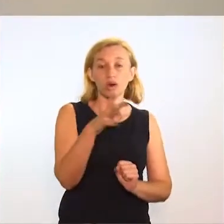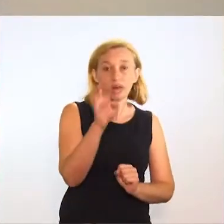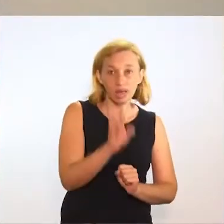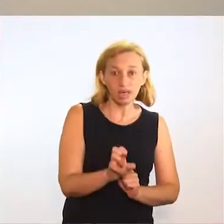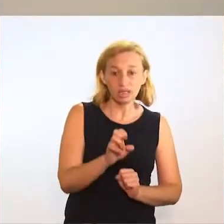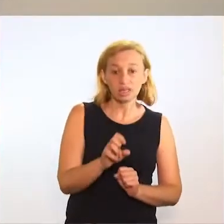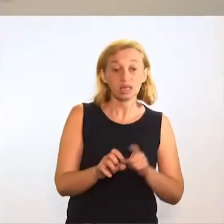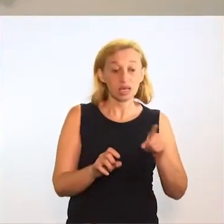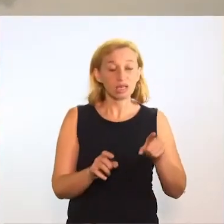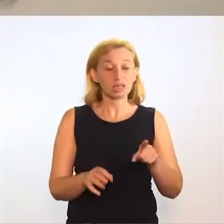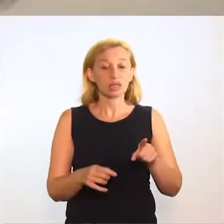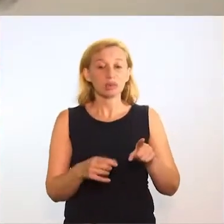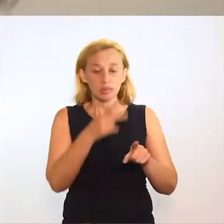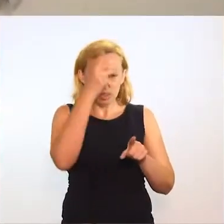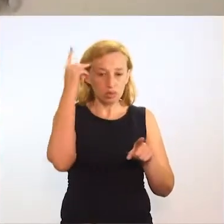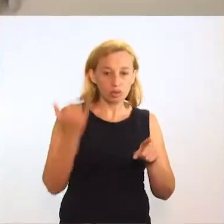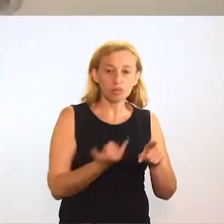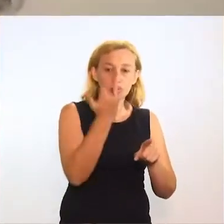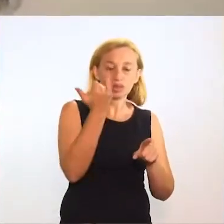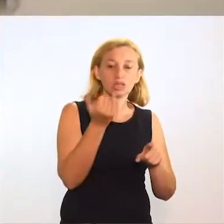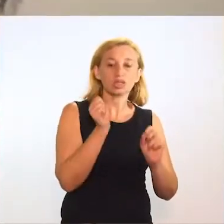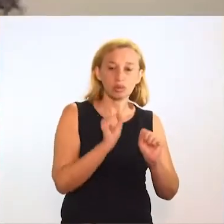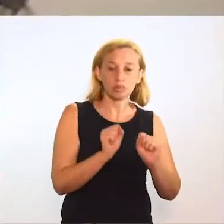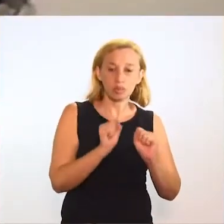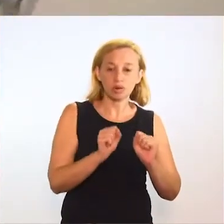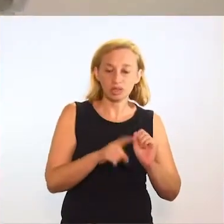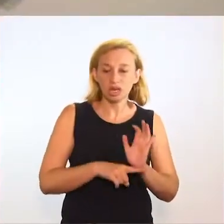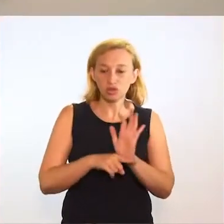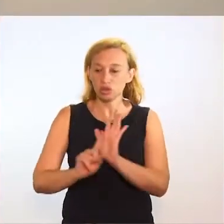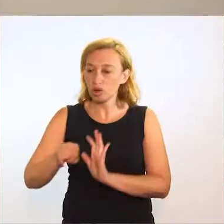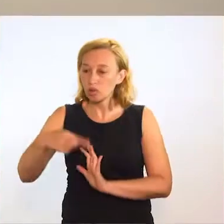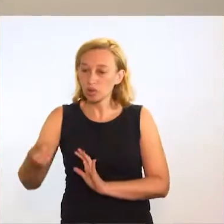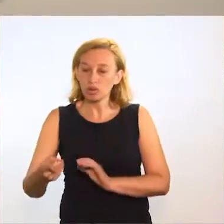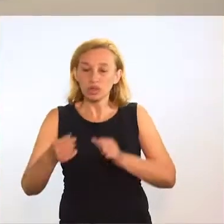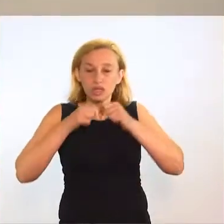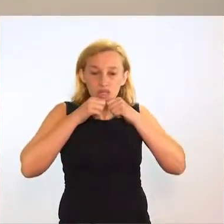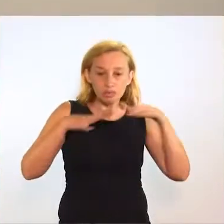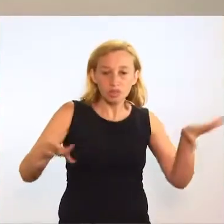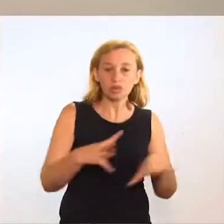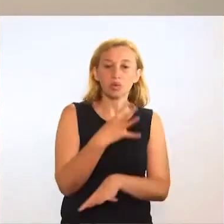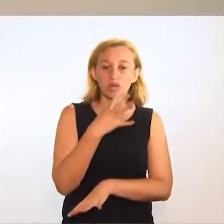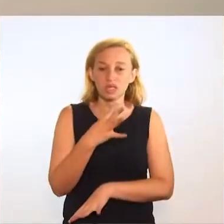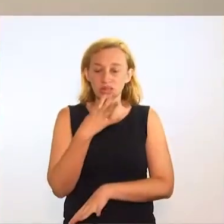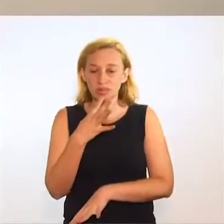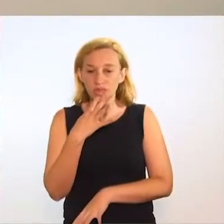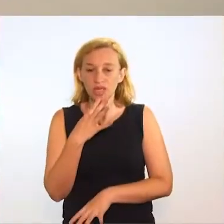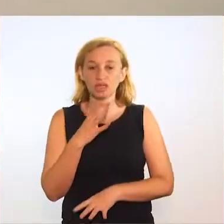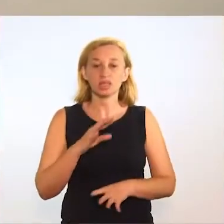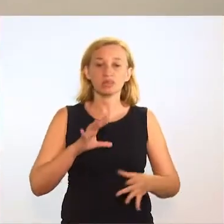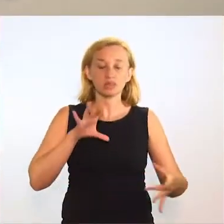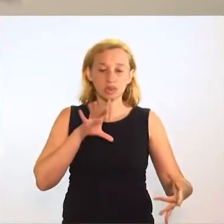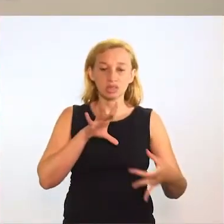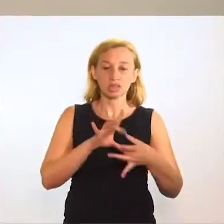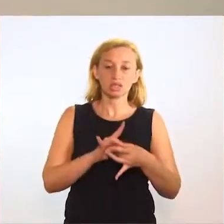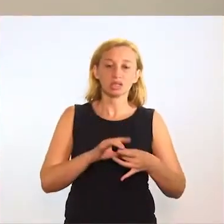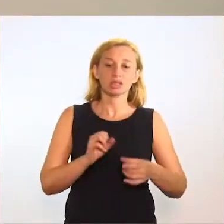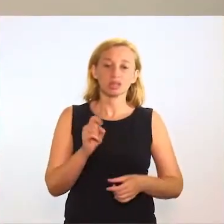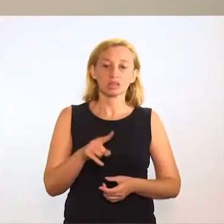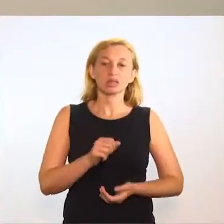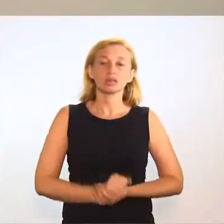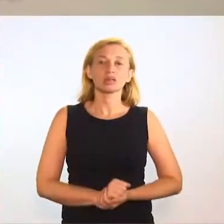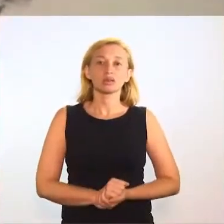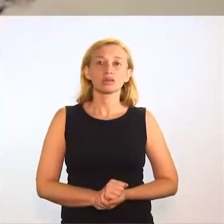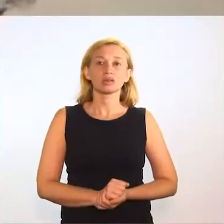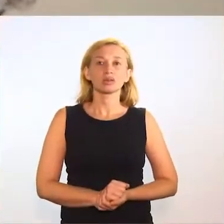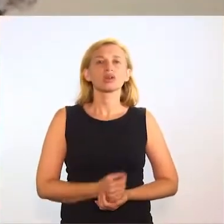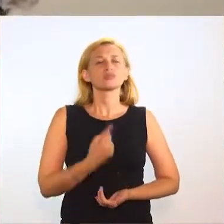utilizar da rede para fazer com que as questões importantes emanem, né? Que expanda consciência, conhecimento e muita integração,